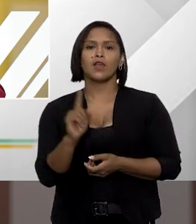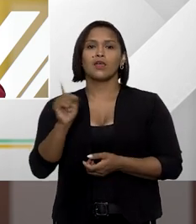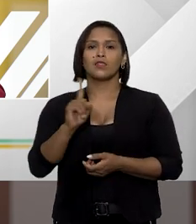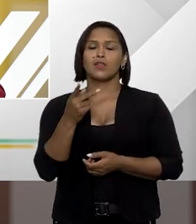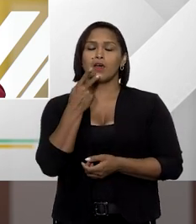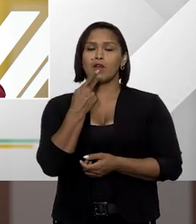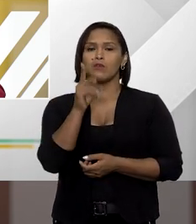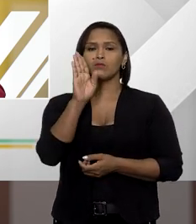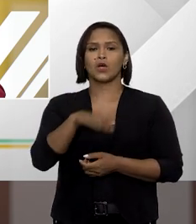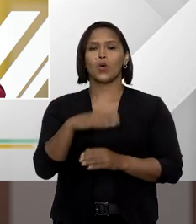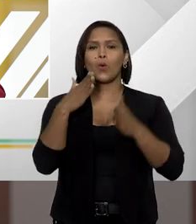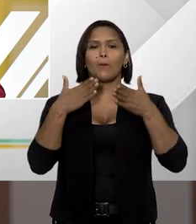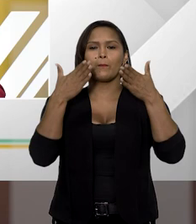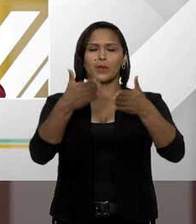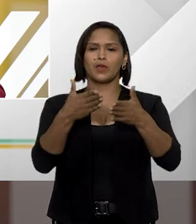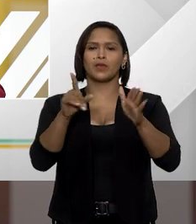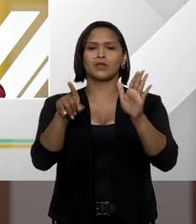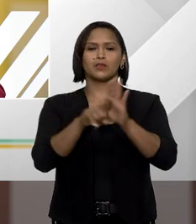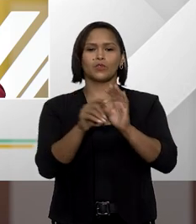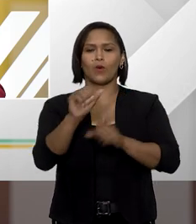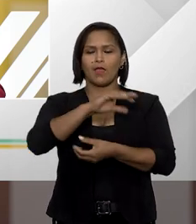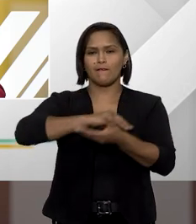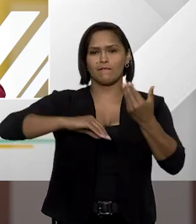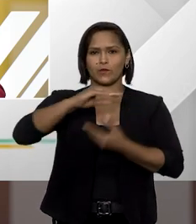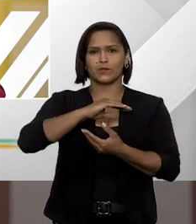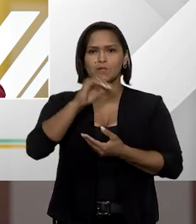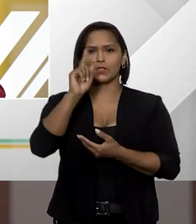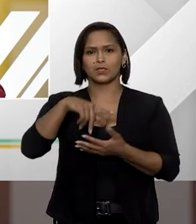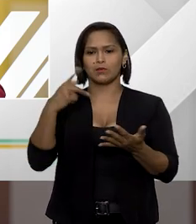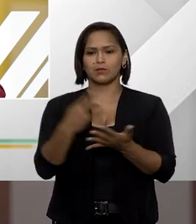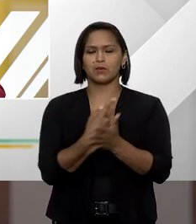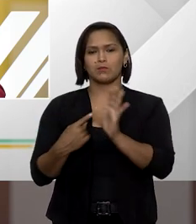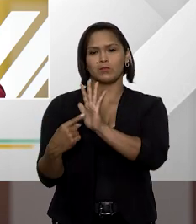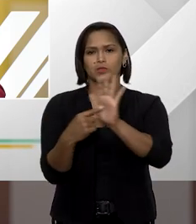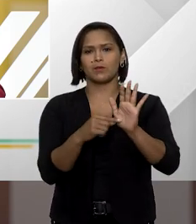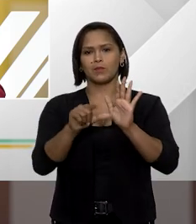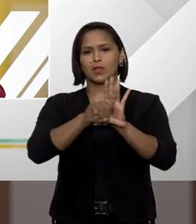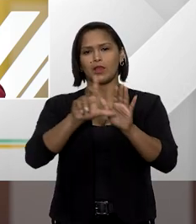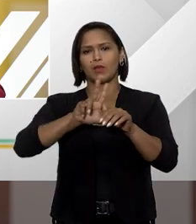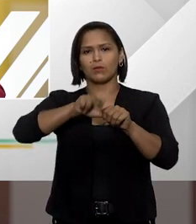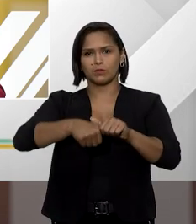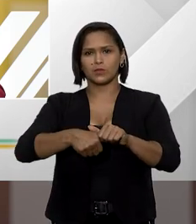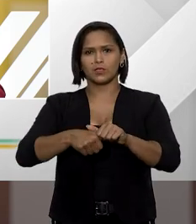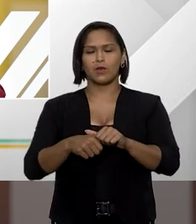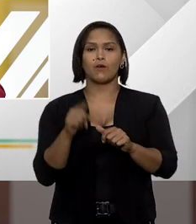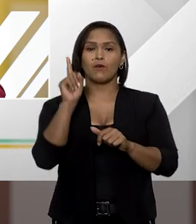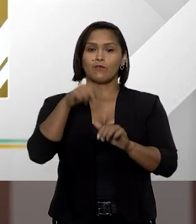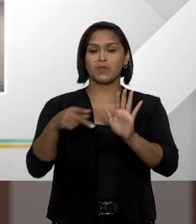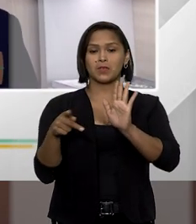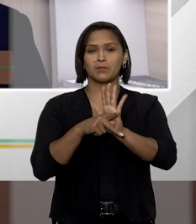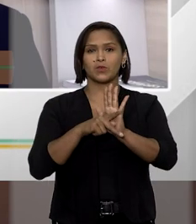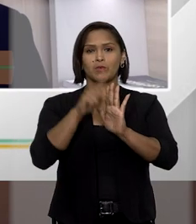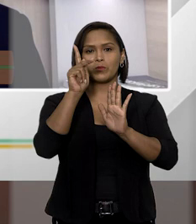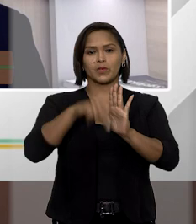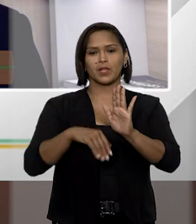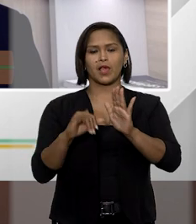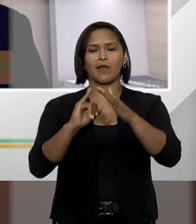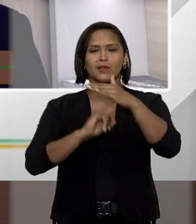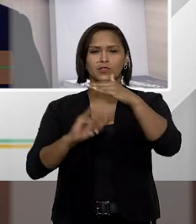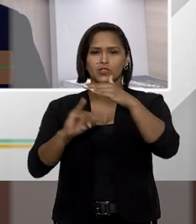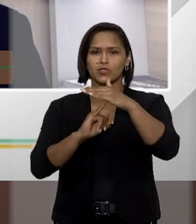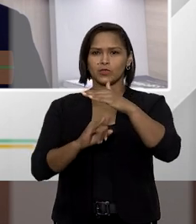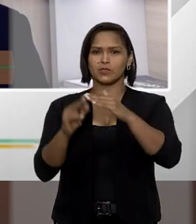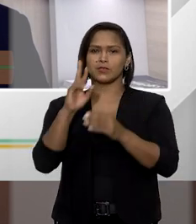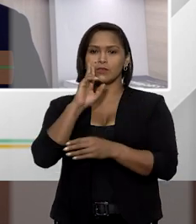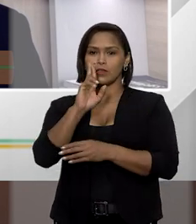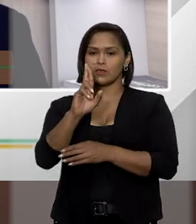Não, o grande mérito ou a grande revolução trazida pela lei anticorrupção foi exatamente a